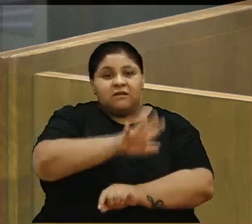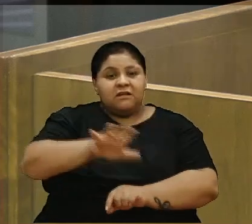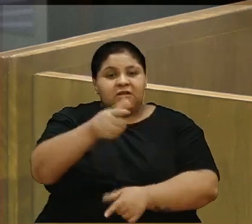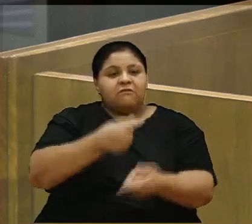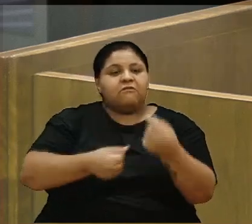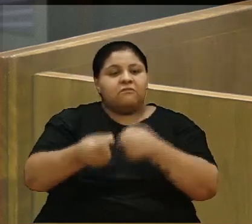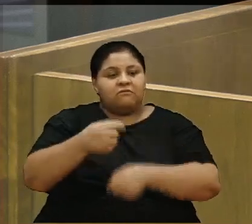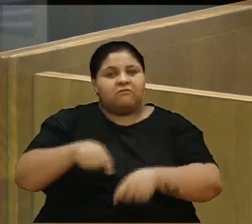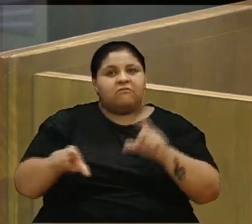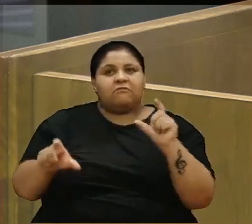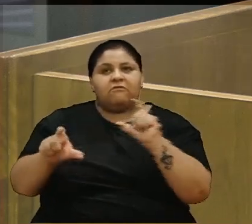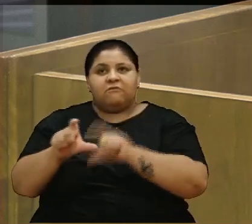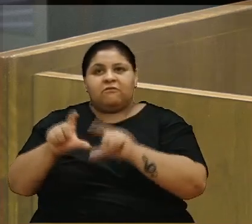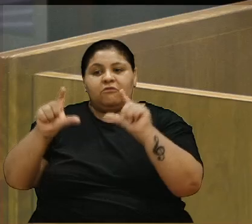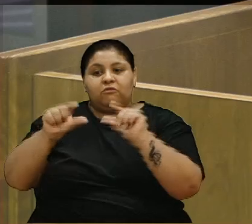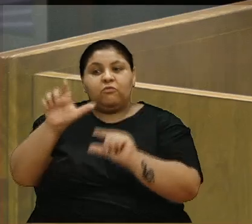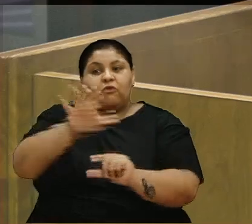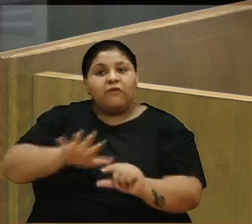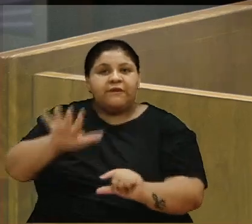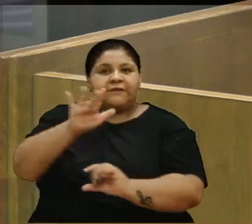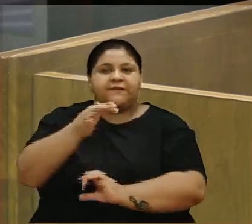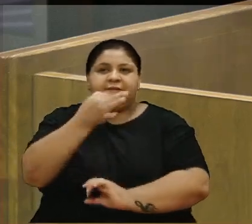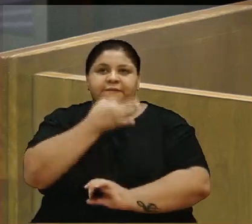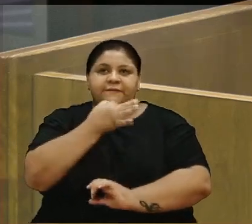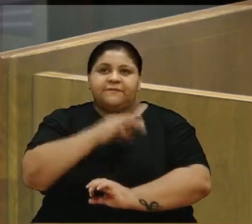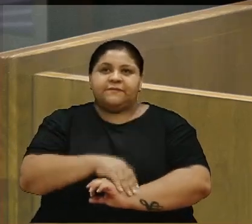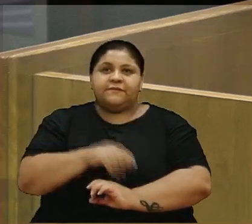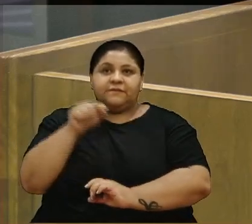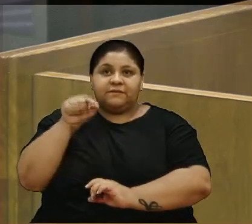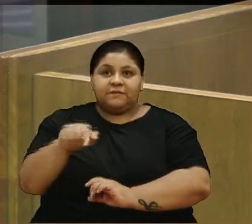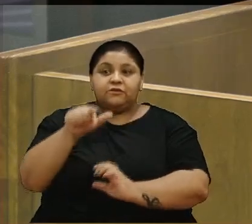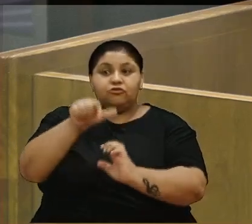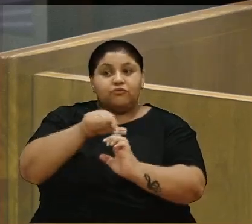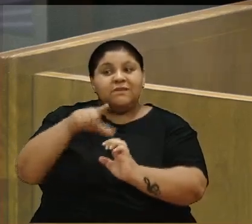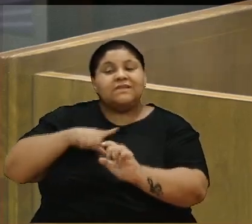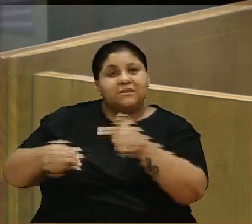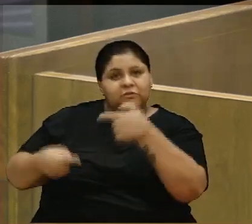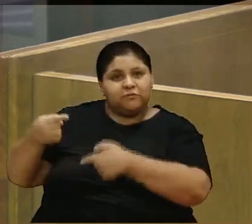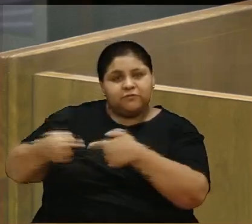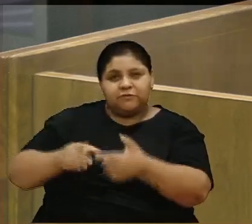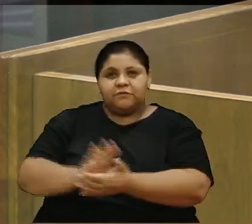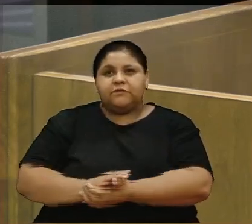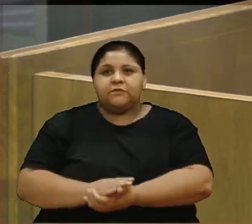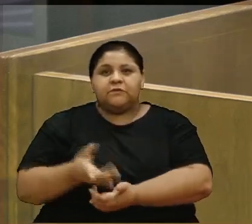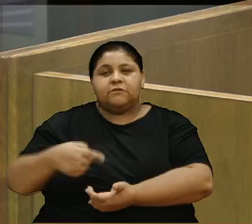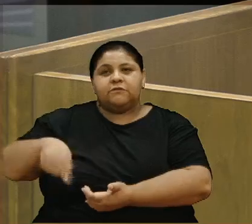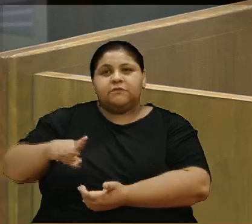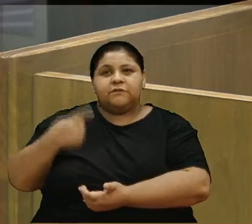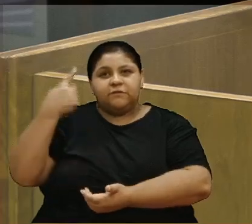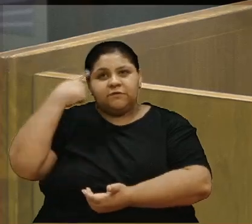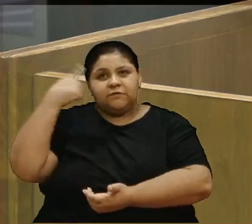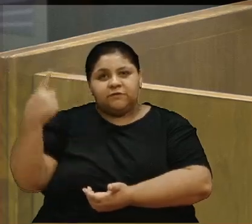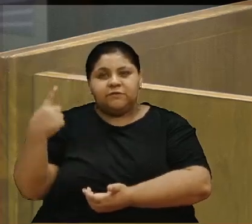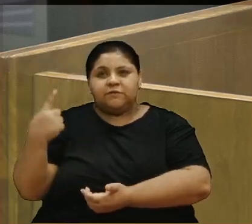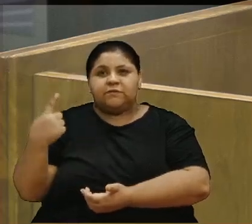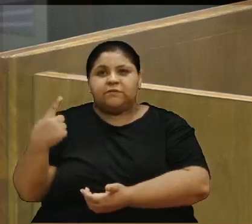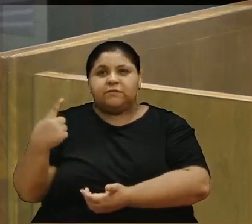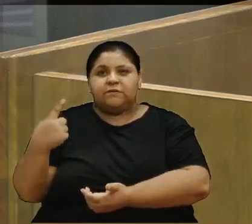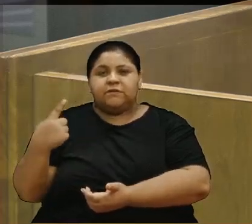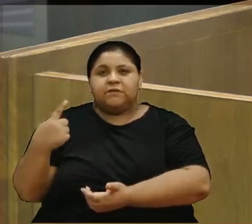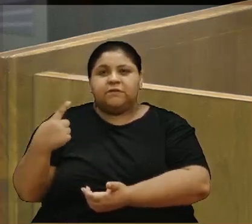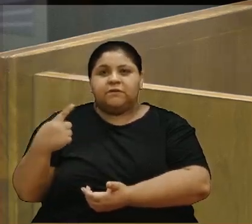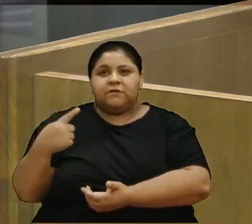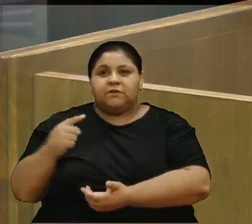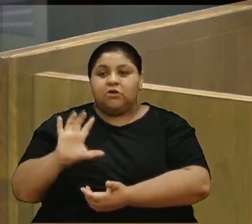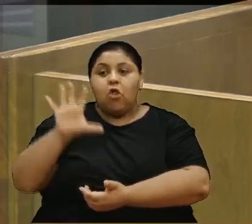ainda é dependente de poucas áreas na nossa cidade. Isso o próprio empresariado tem debatido. Então, se nós pensarmos num complexo especializado